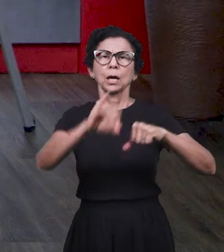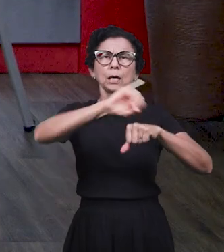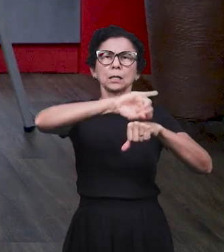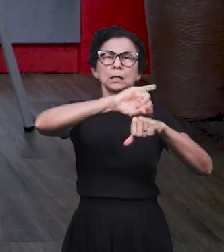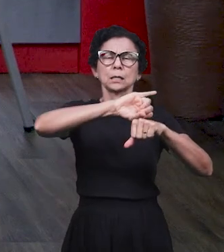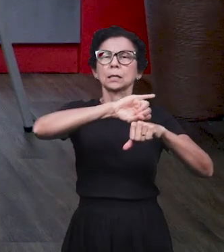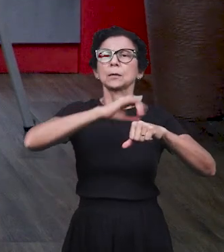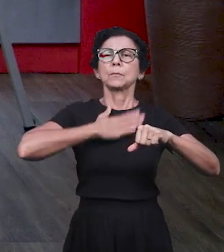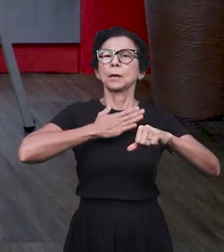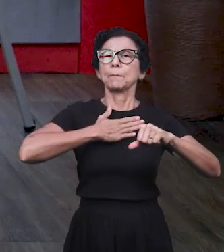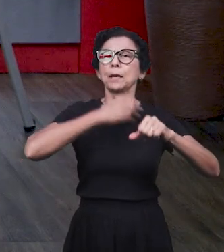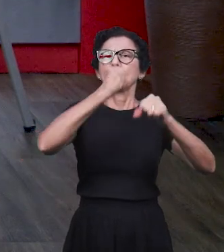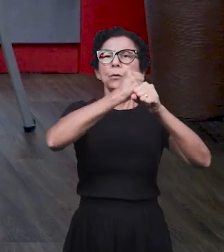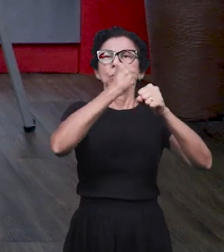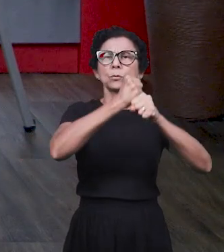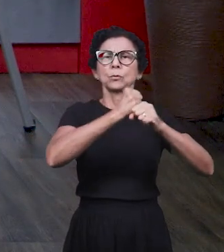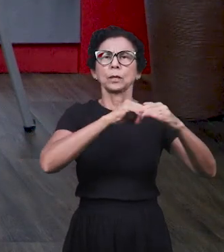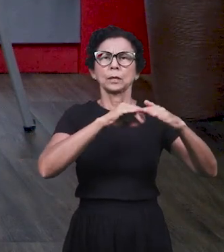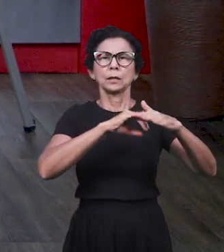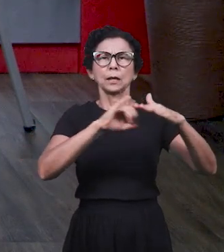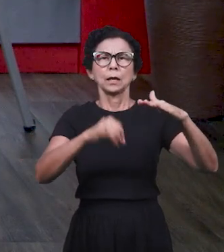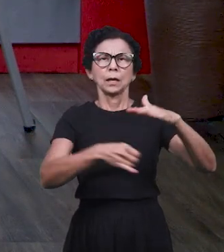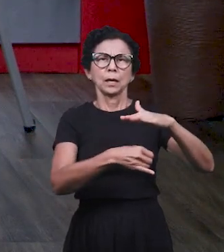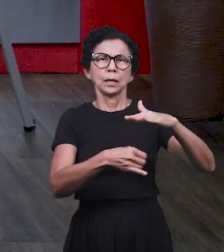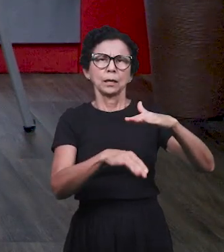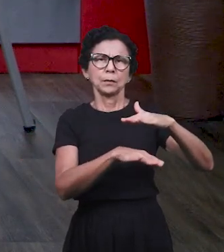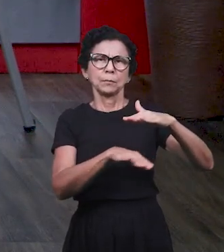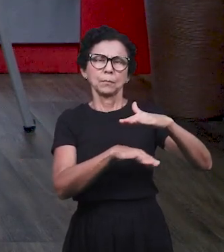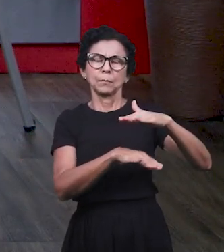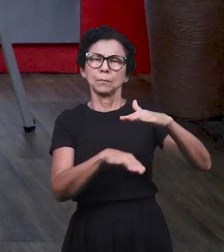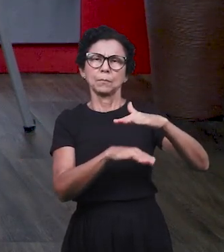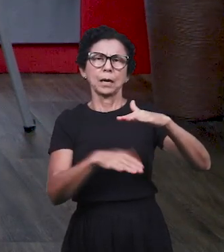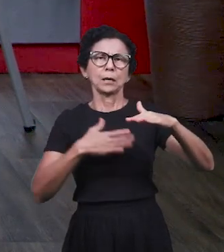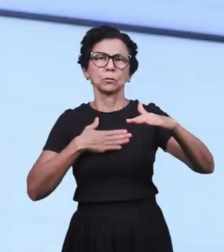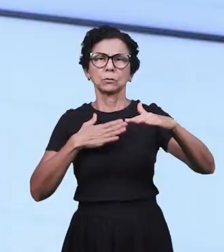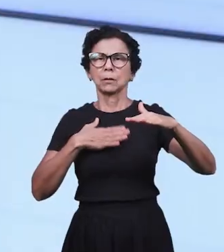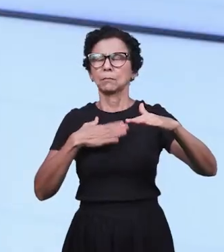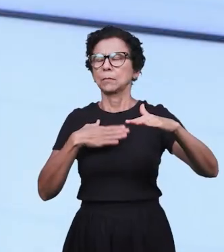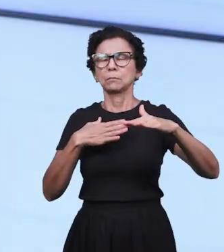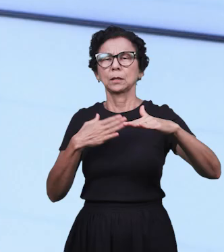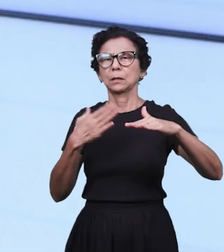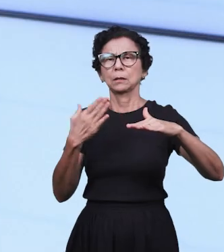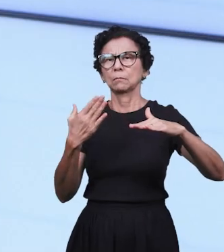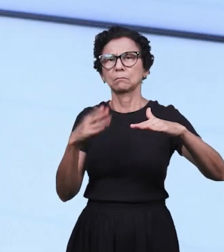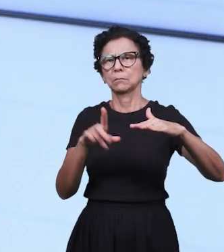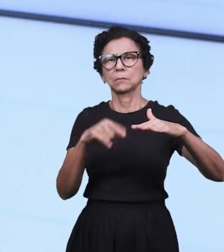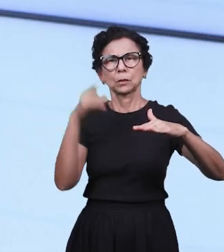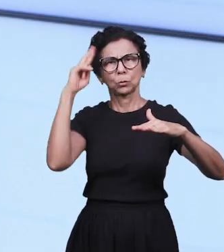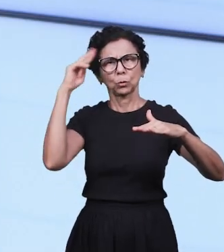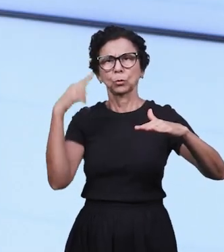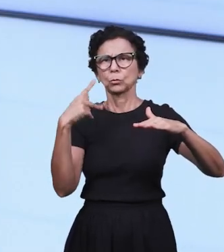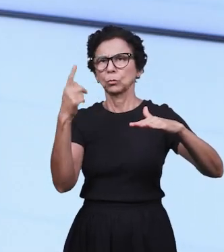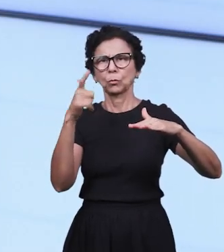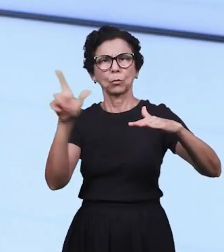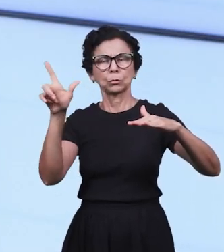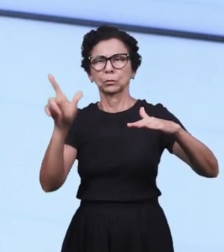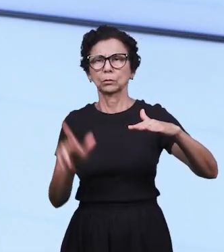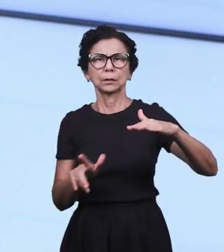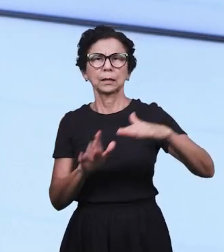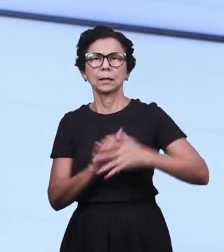fazer essa individualização daquela parte ali e vai levar registro, vai na